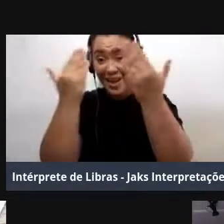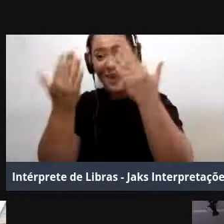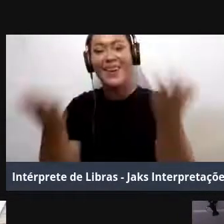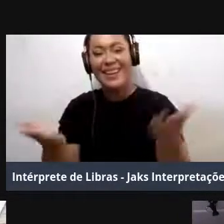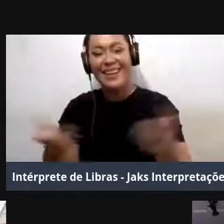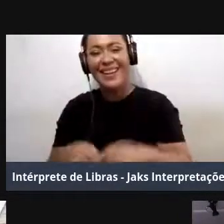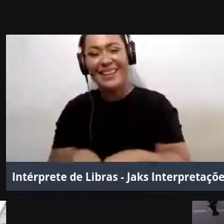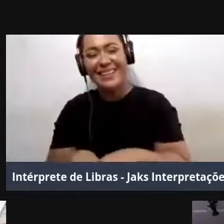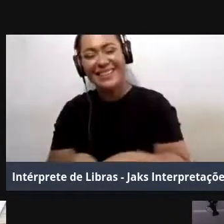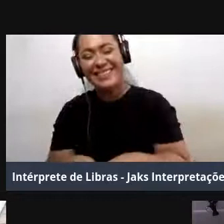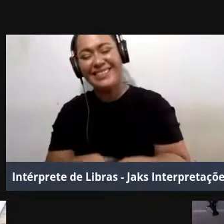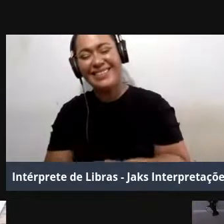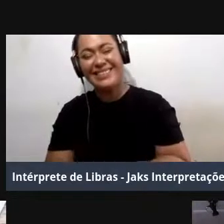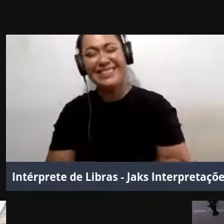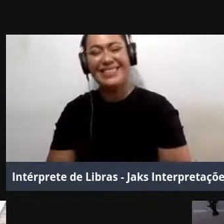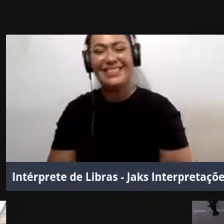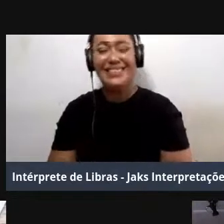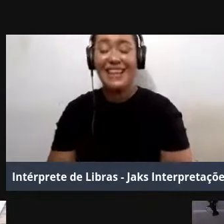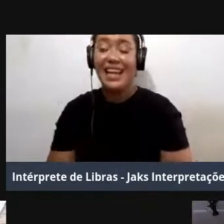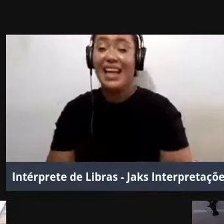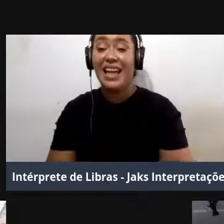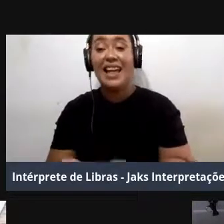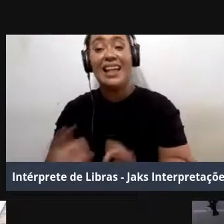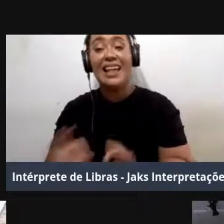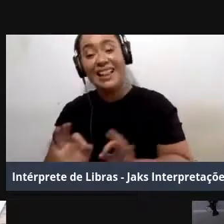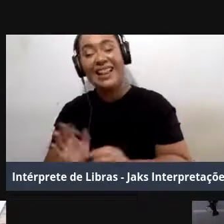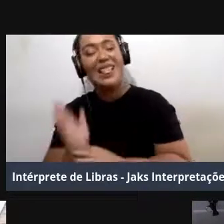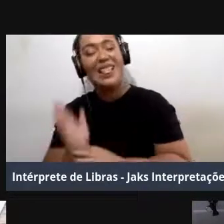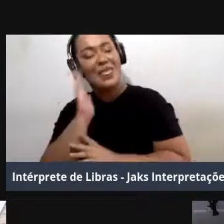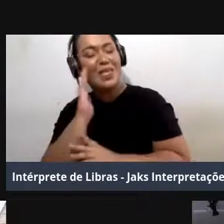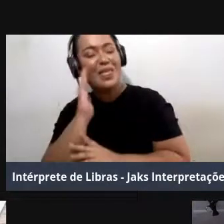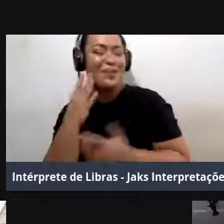não existem, ela quase não dorme. E